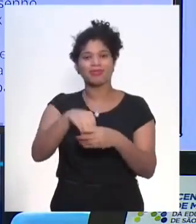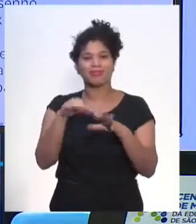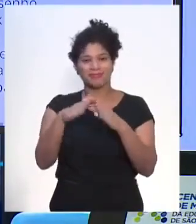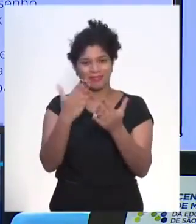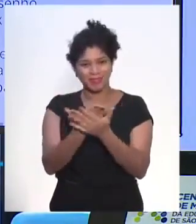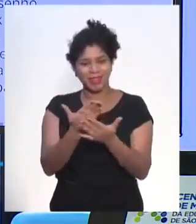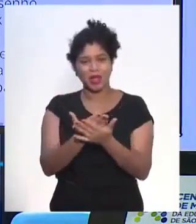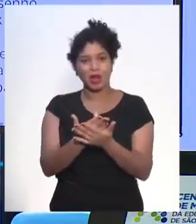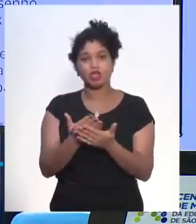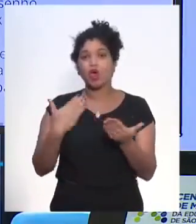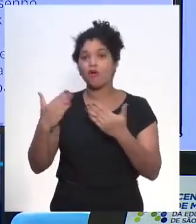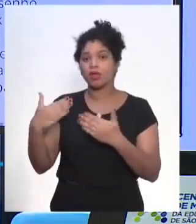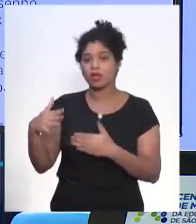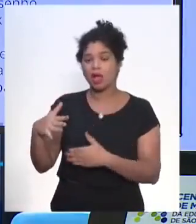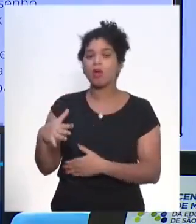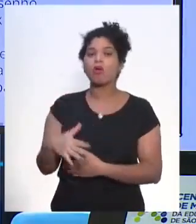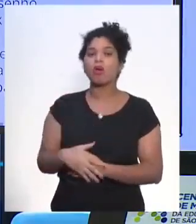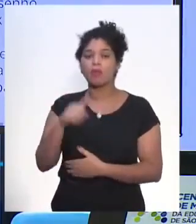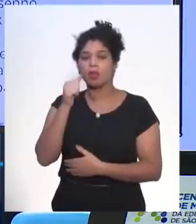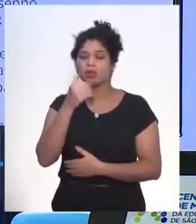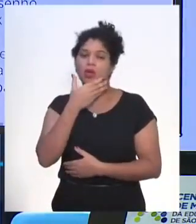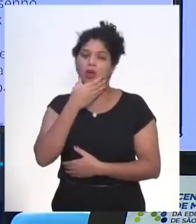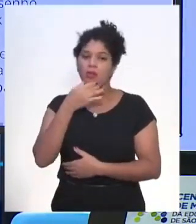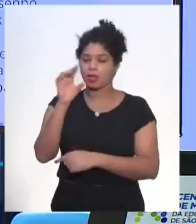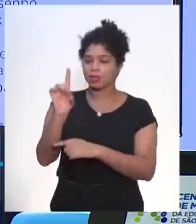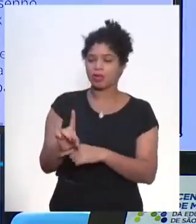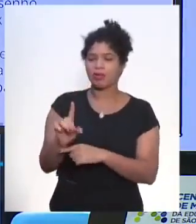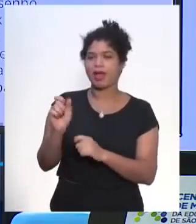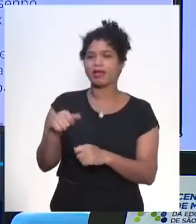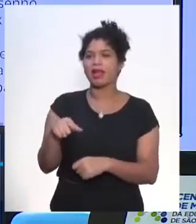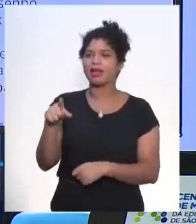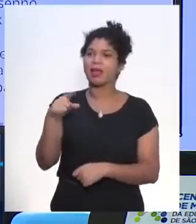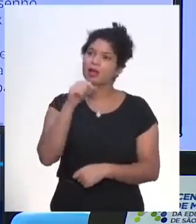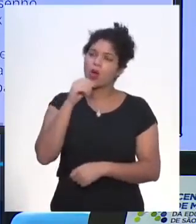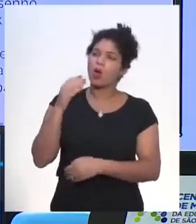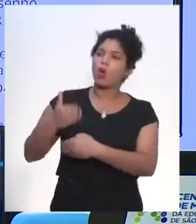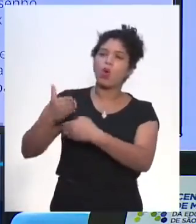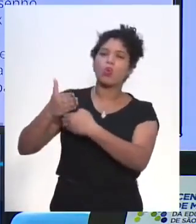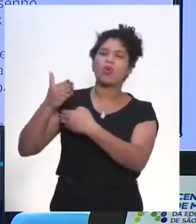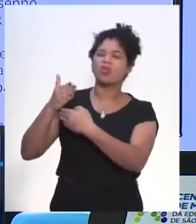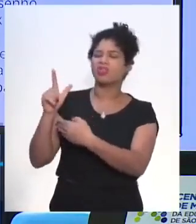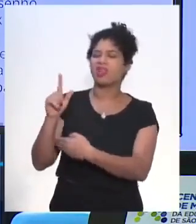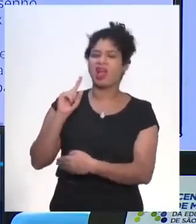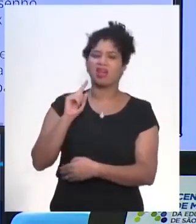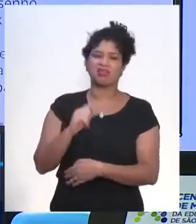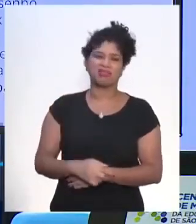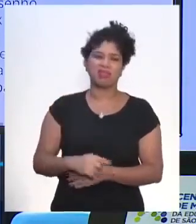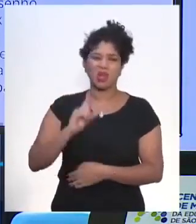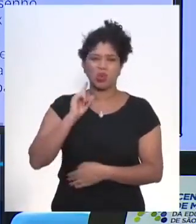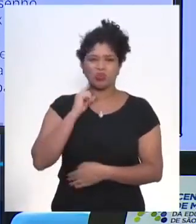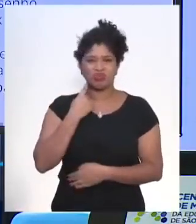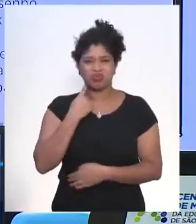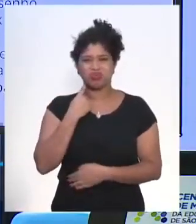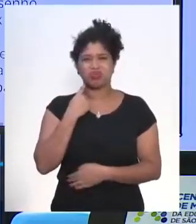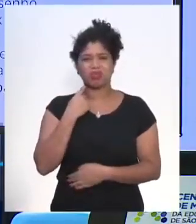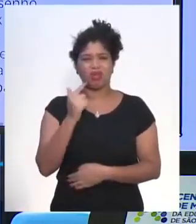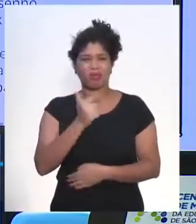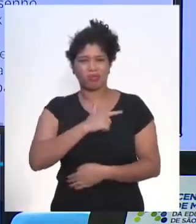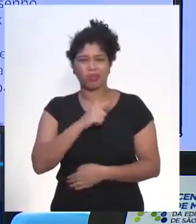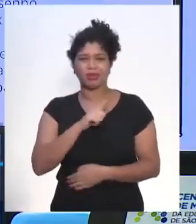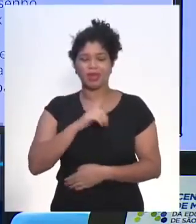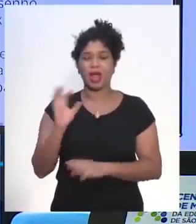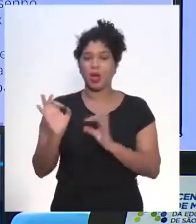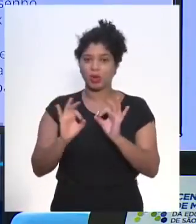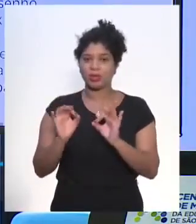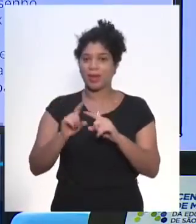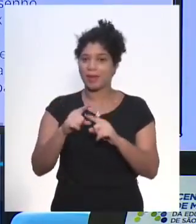direção. Olha, nós poderíamos fazer uma intervenção urbana nesse muro aqui de trás, está meio feio. Né? Então, são ideias. Mas lembre-se,